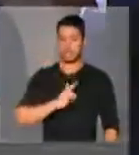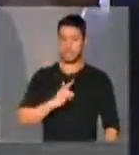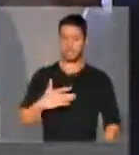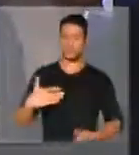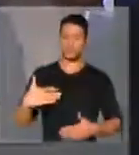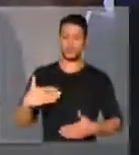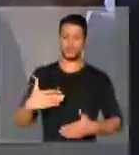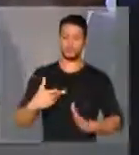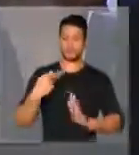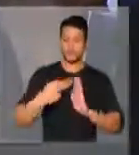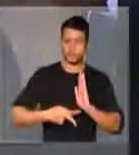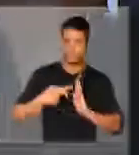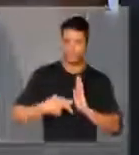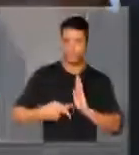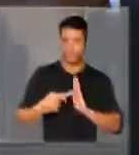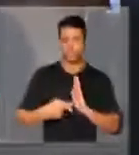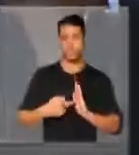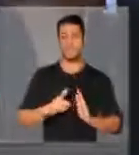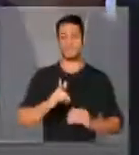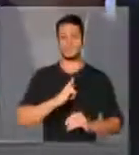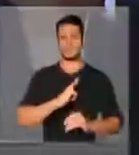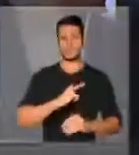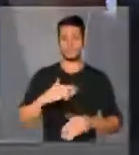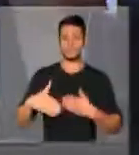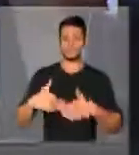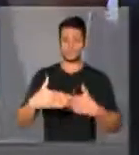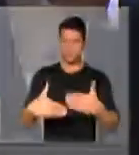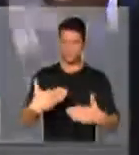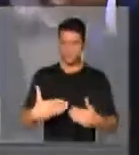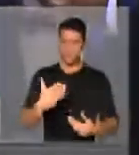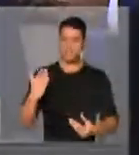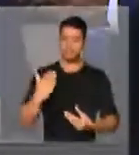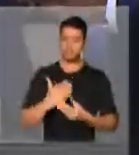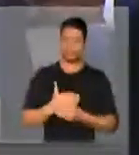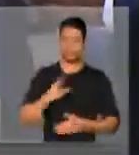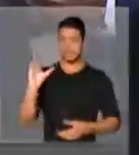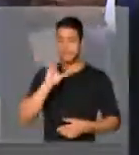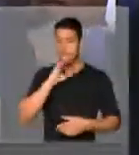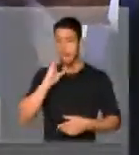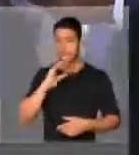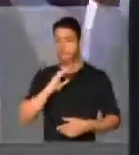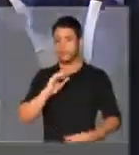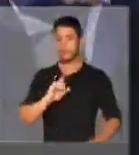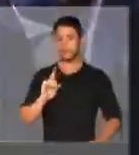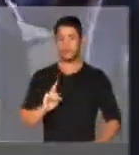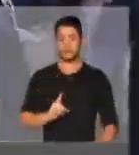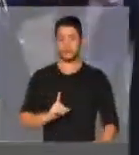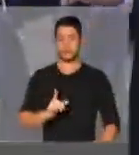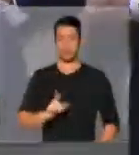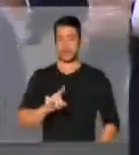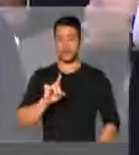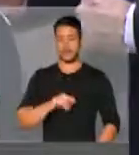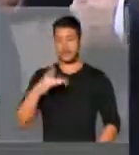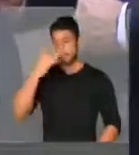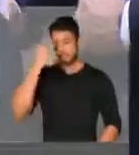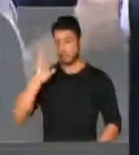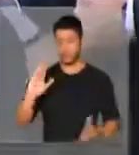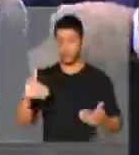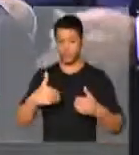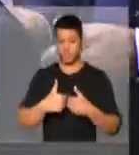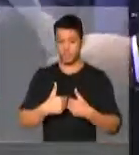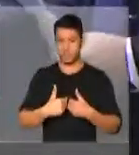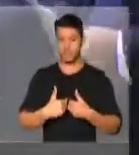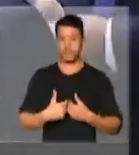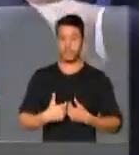esse projeto que garante prioridade na tramitação processual, que figure como parte o interveniente, a pessoa com transtorno do